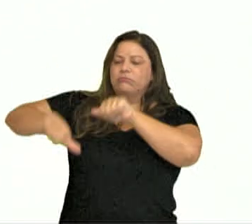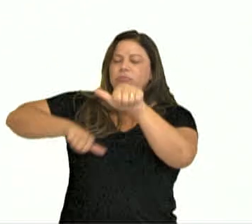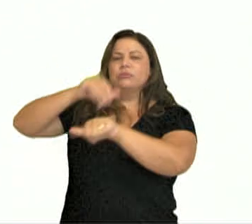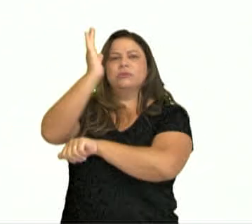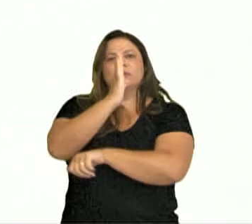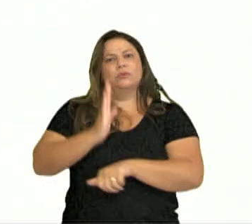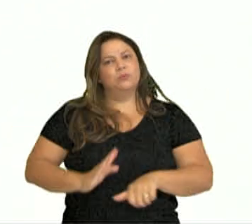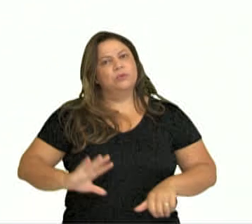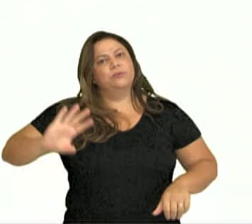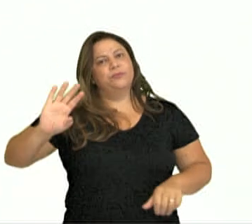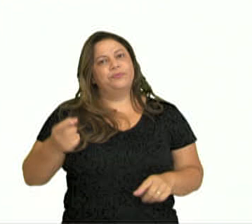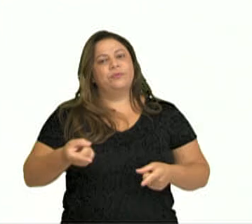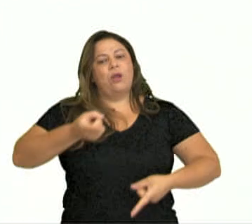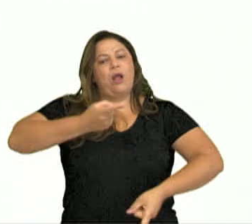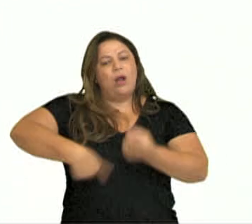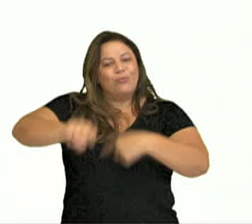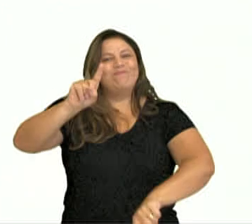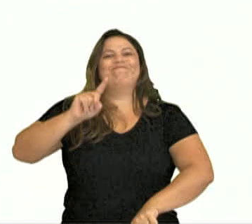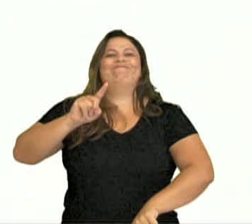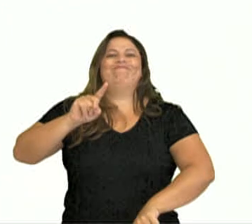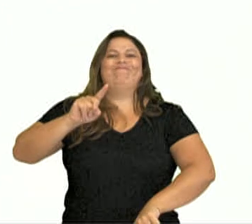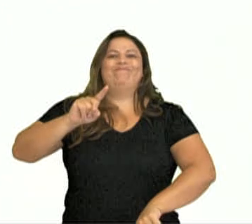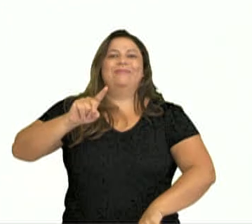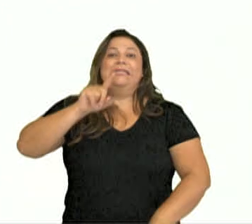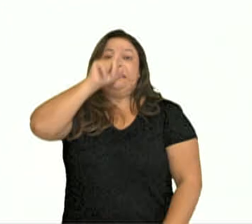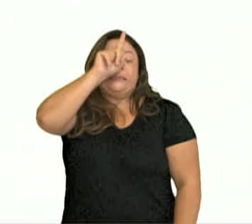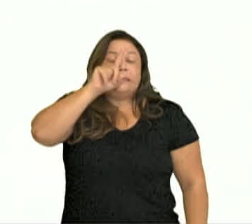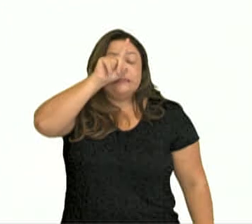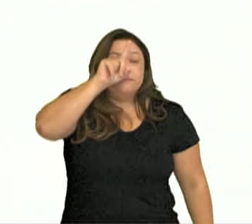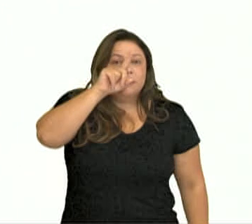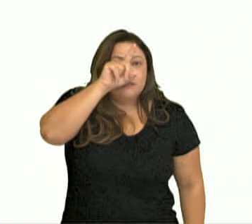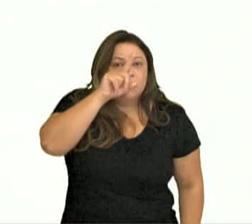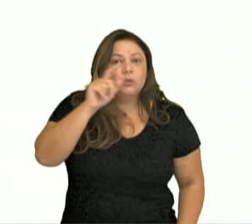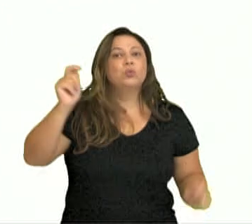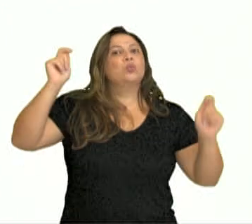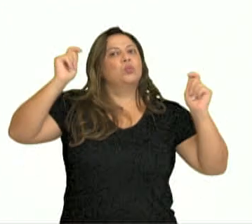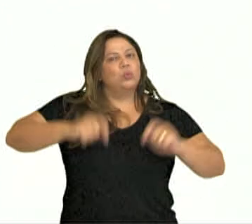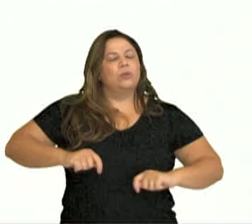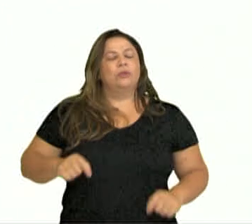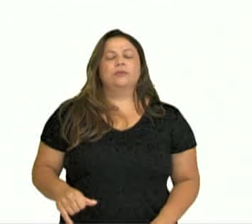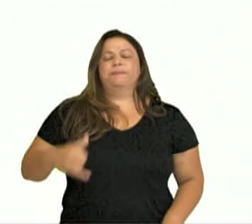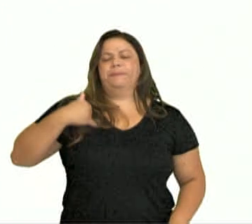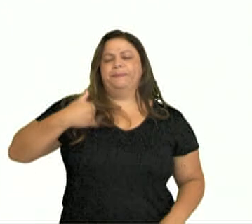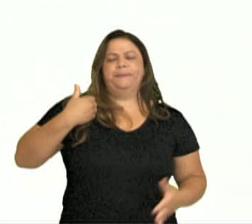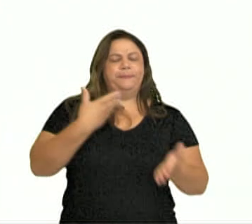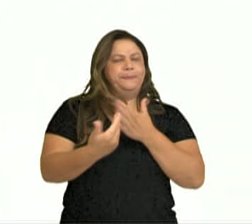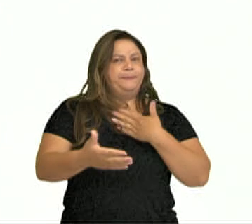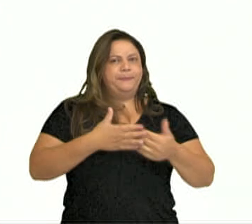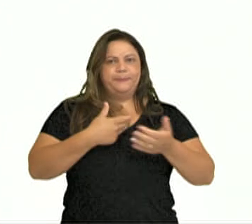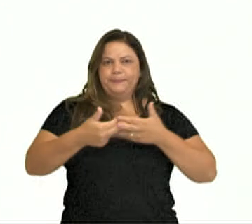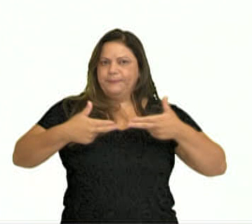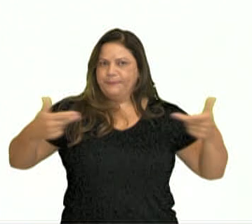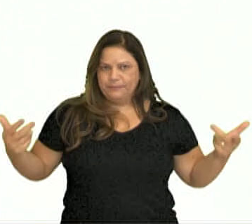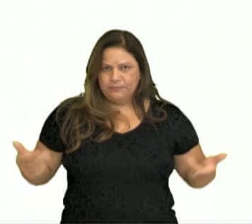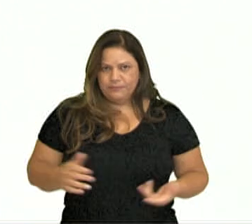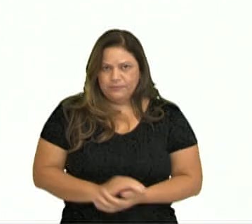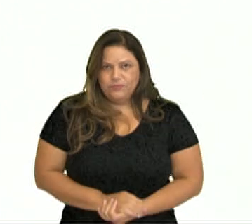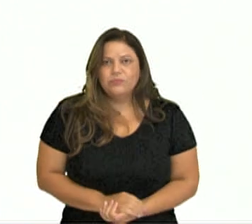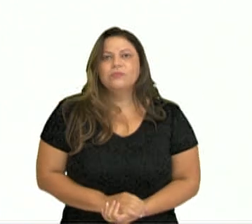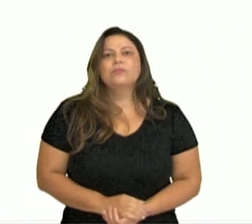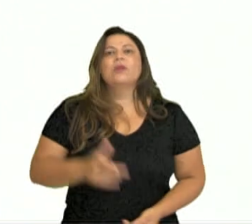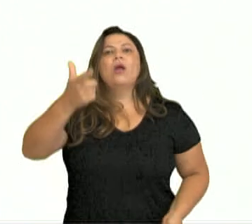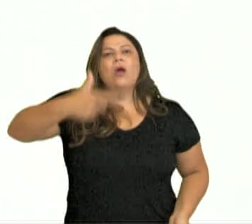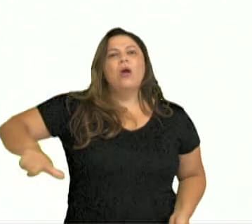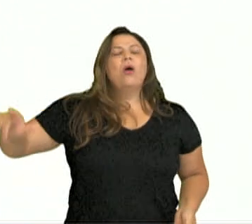Brasil, ocorreu o contrário, né? É uma versão mais letal, que está atingindo idades diferentes, inclusive. Outra notícia